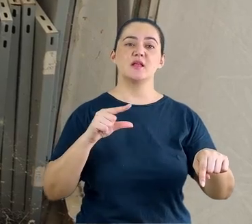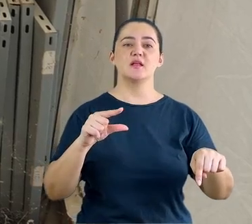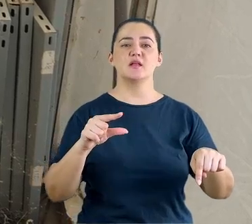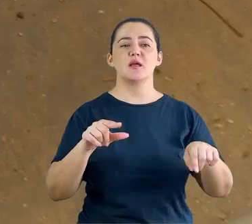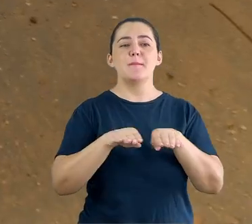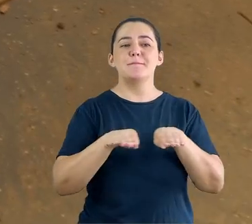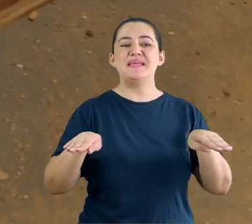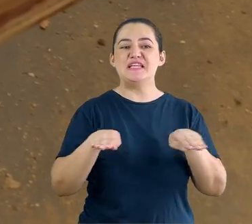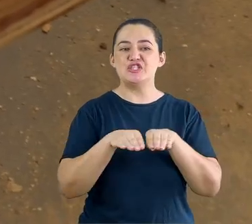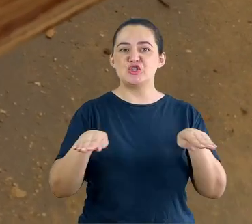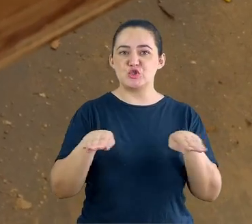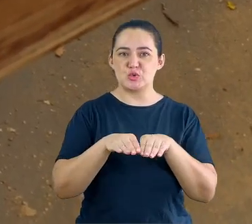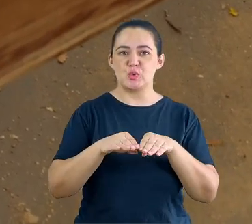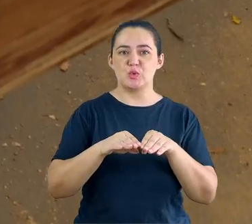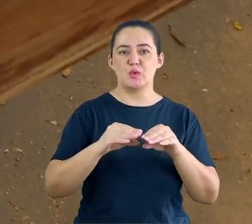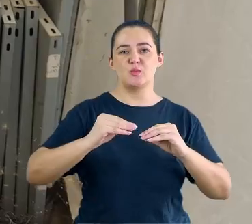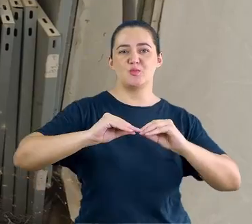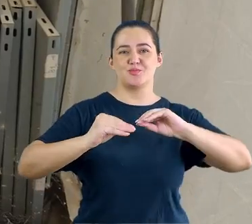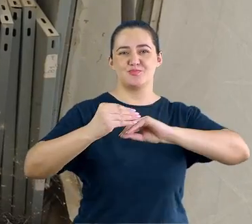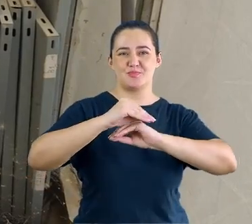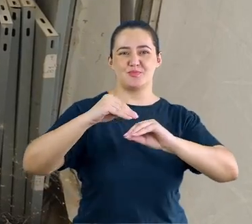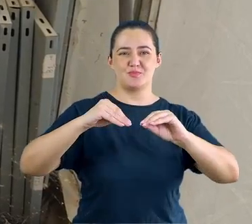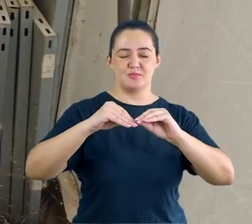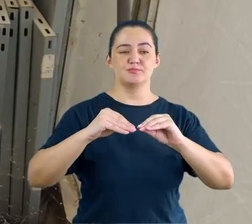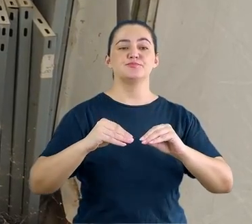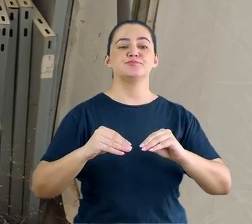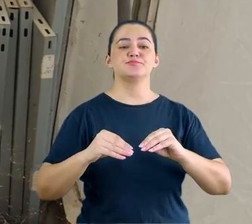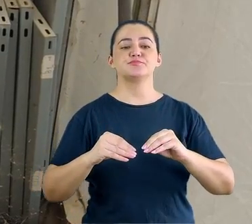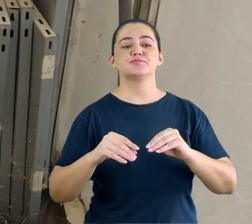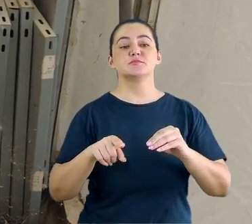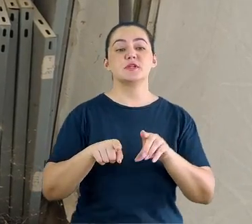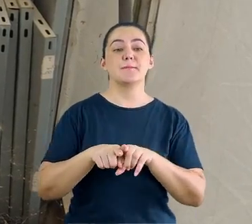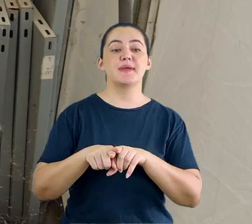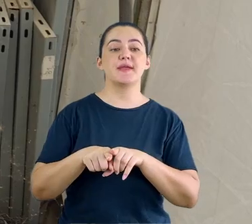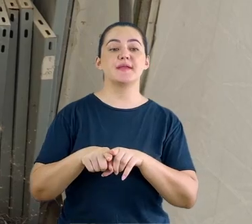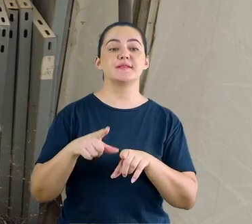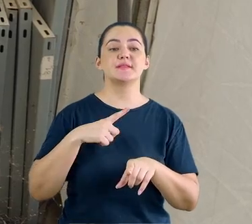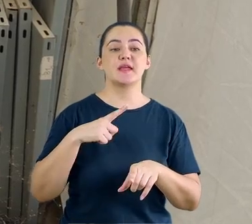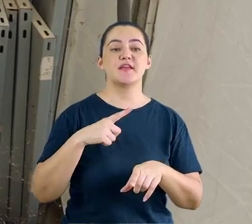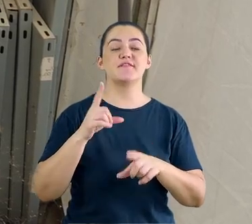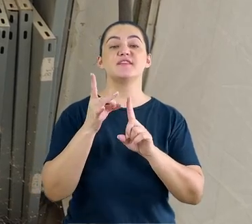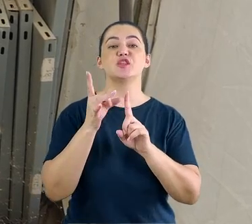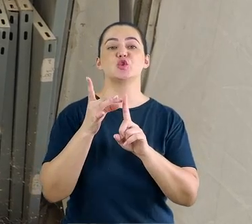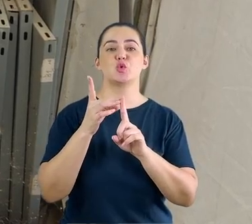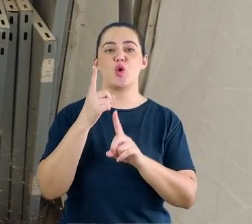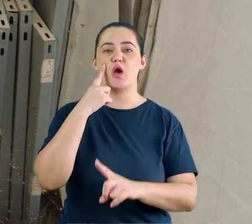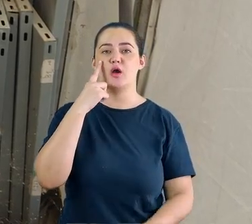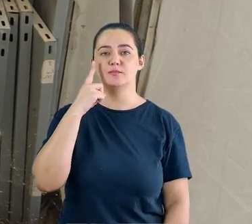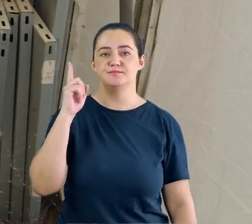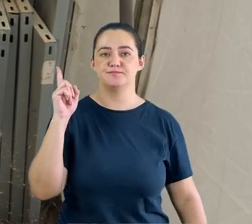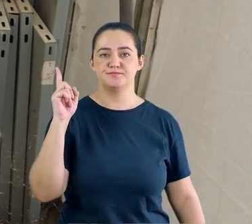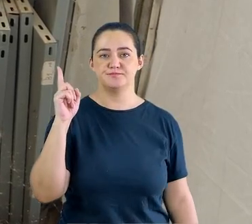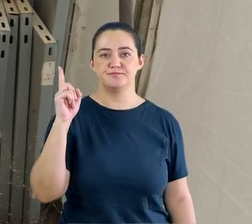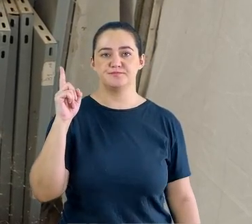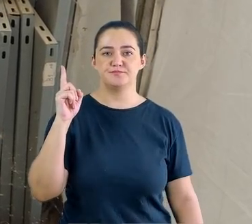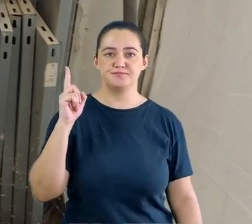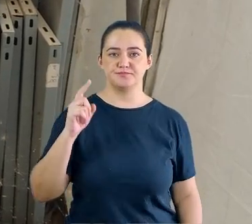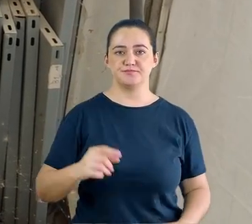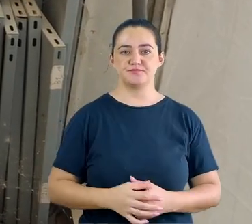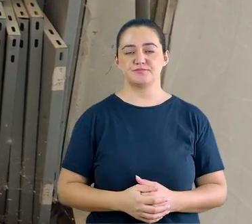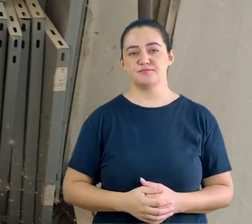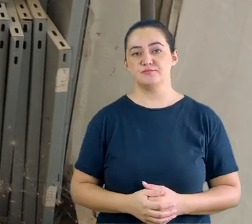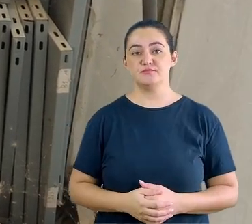piso e mosaico. Você tem, por exemplo, aqui pedaços de vidro. Veja bem, um